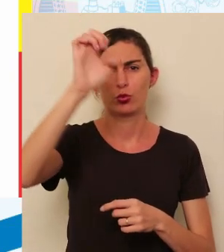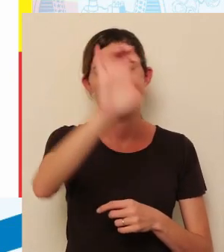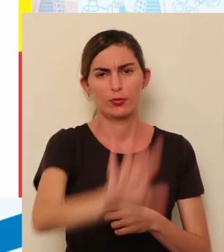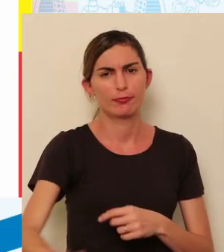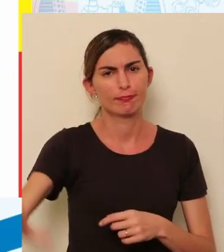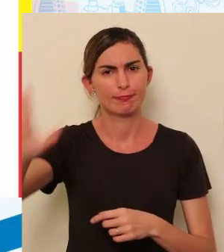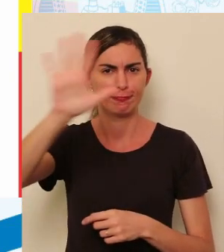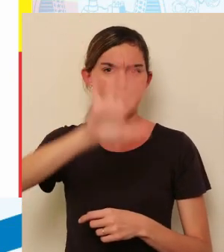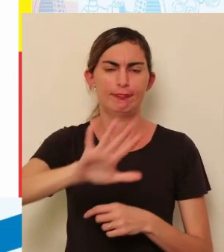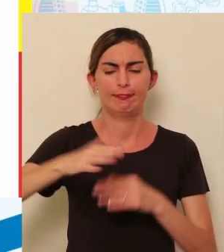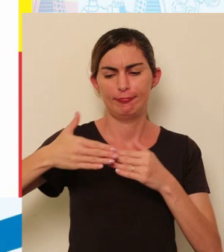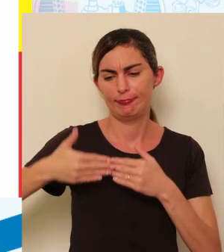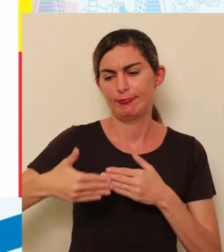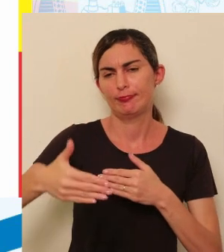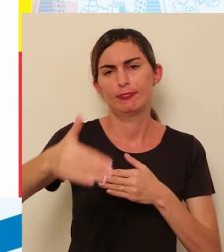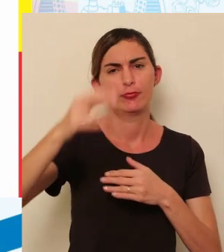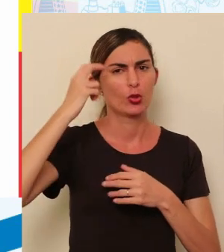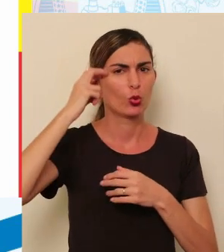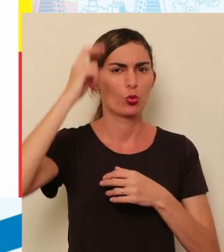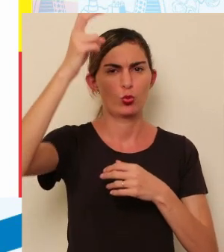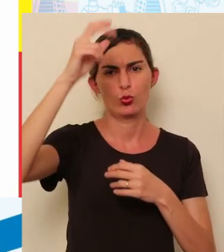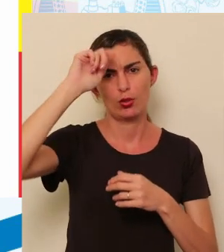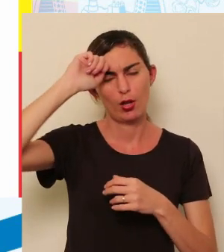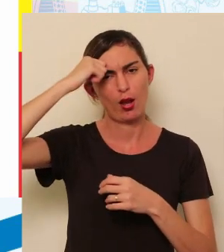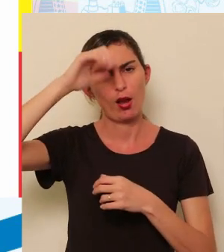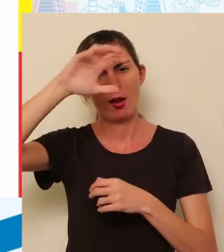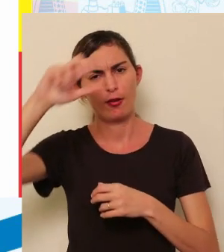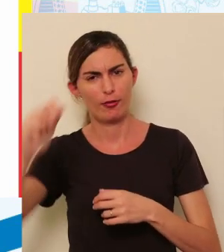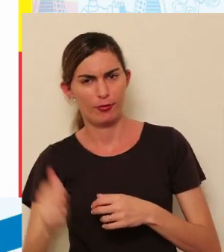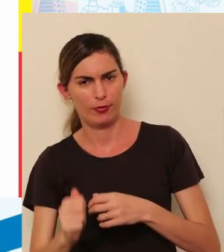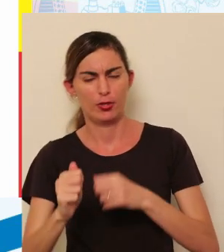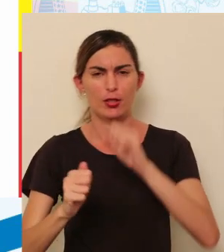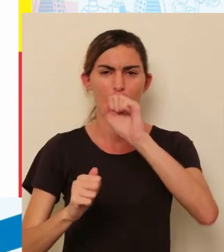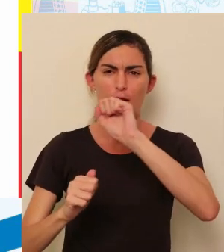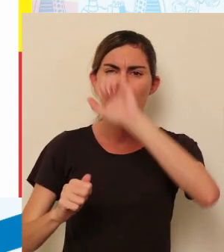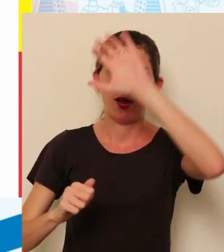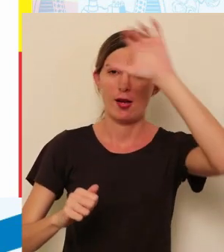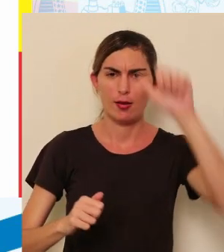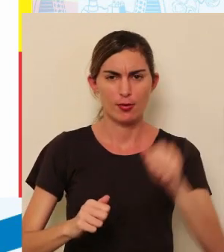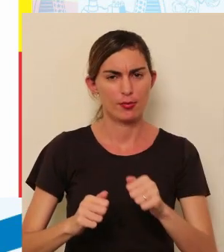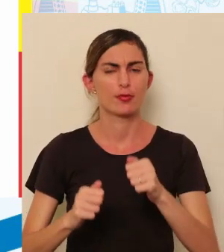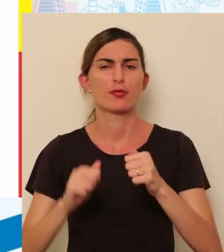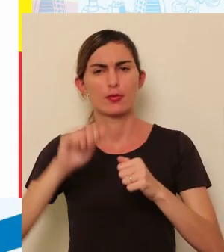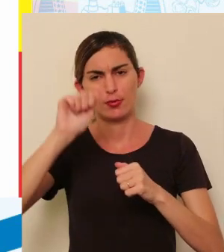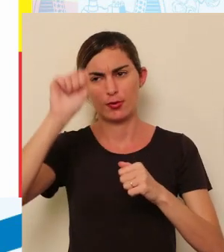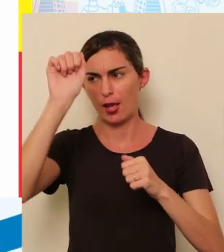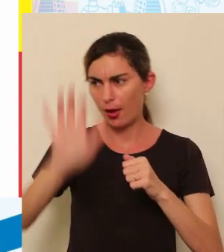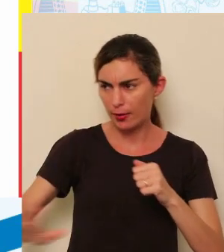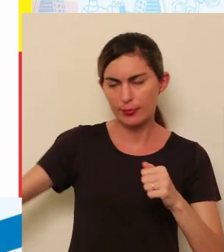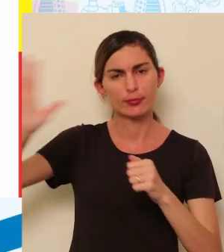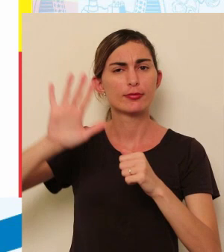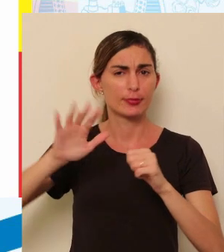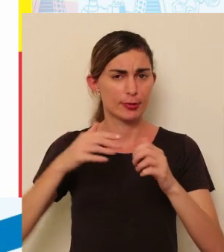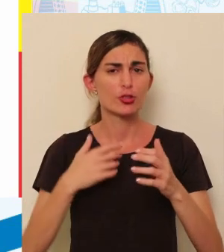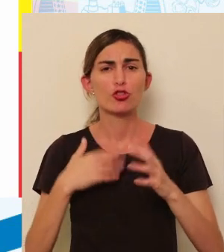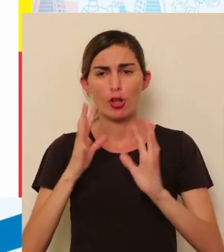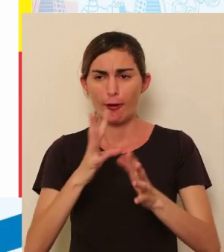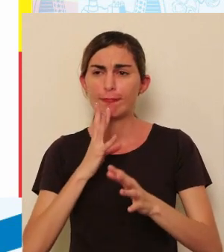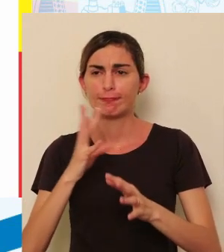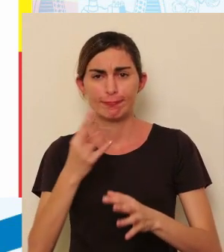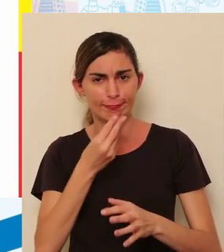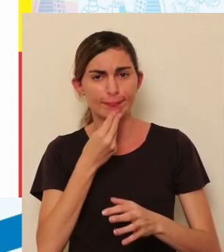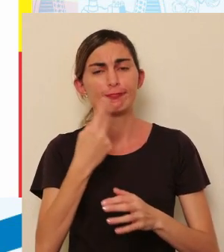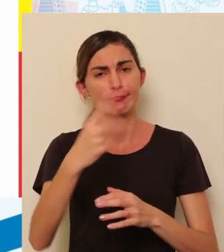culturas europeias, parte da cultura africana e parte da cultura asiática já eram de conhecimento comum entre